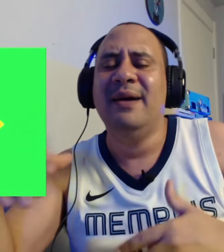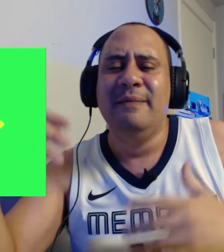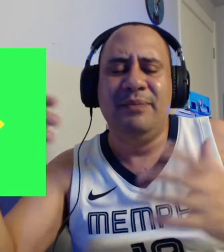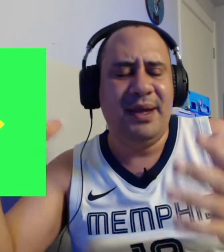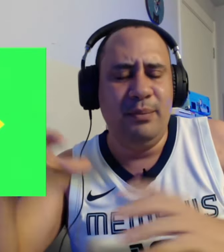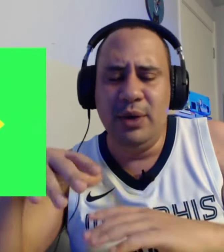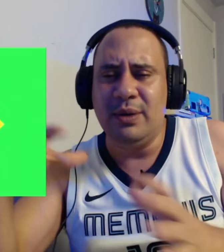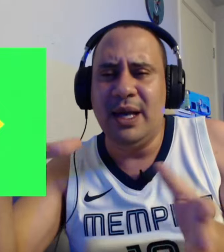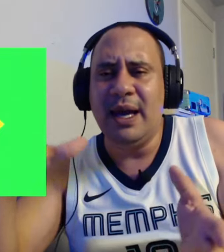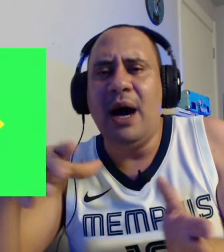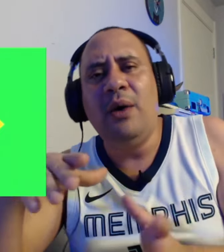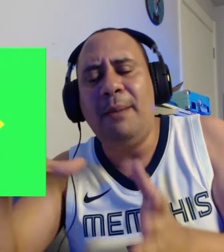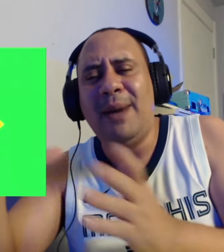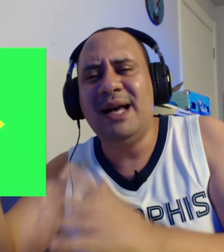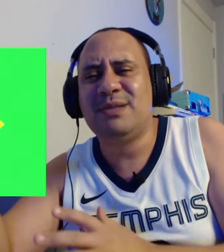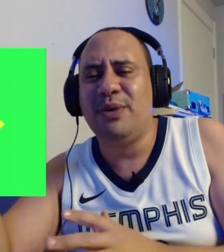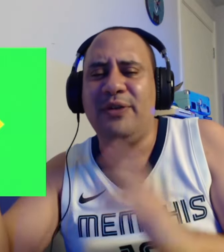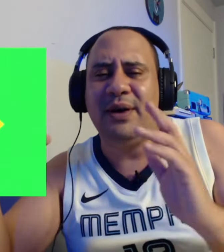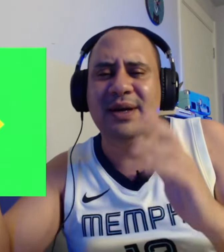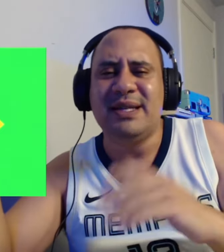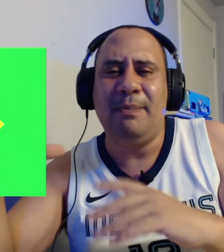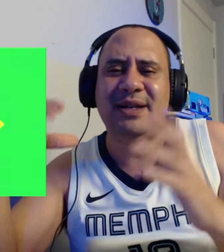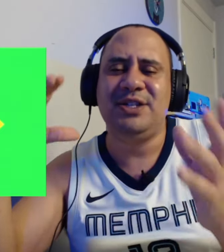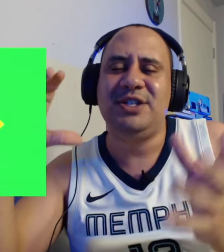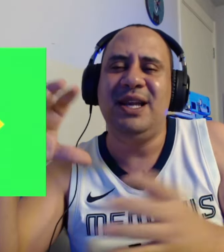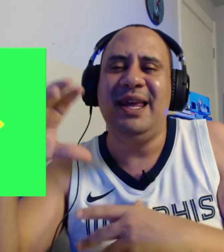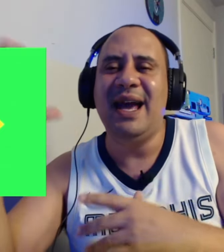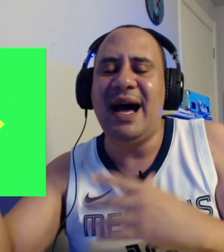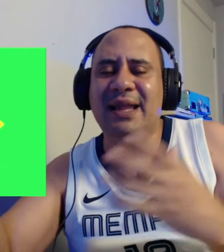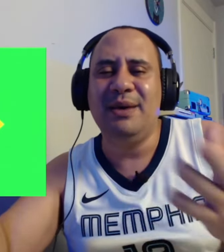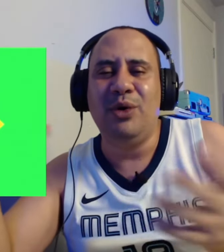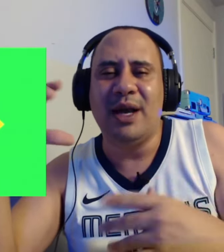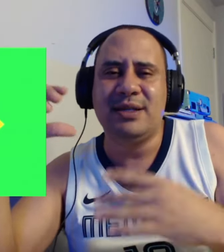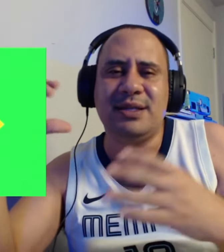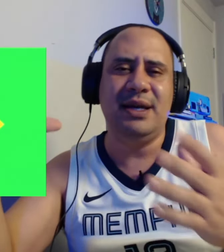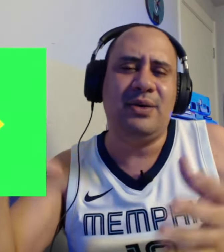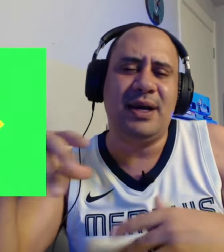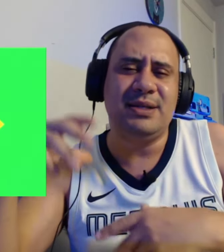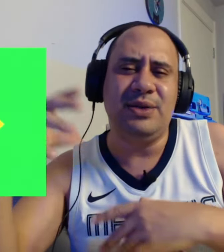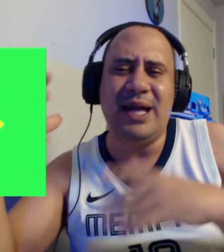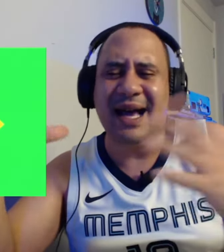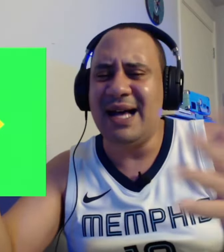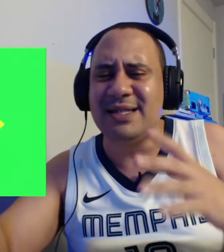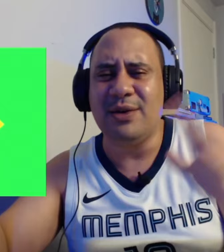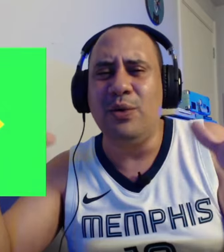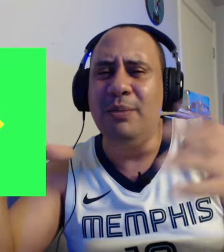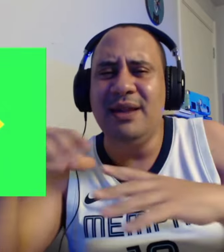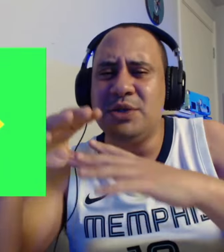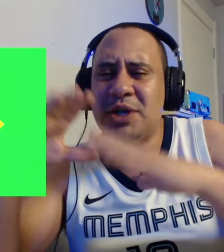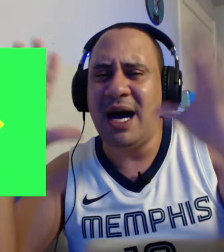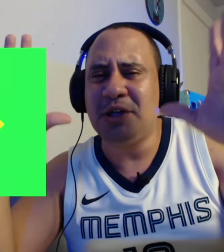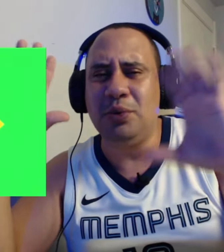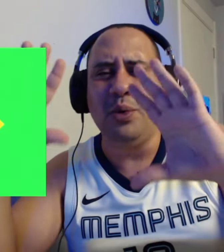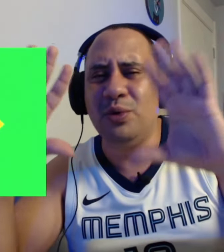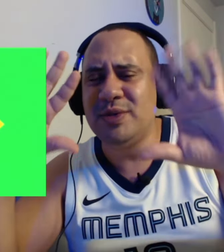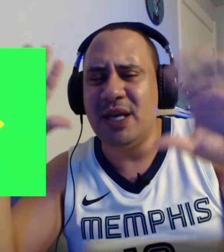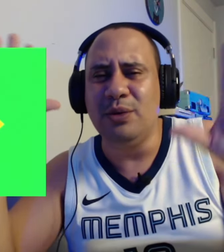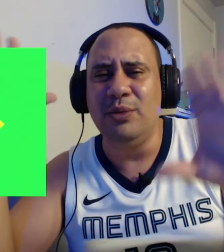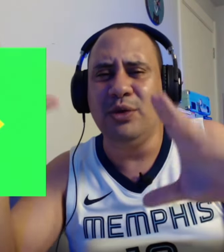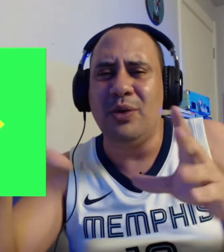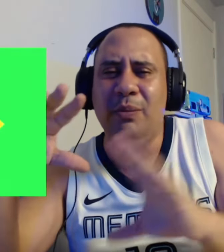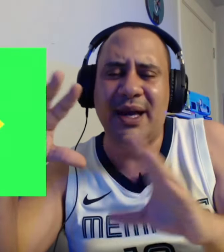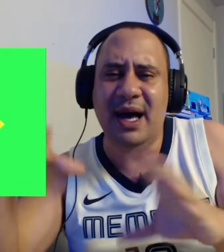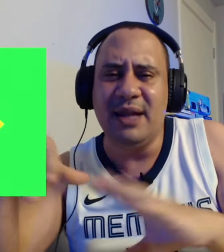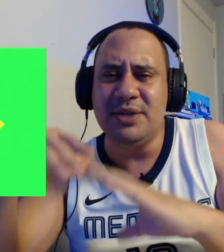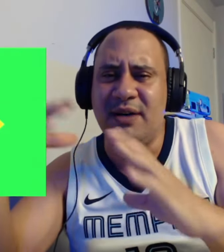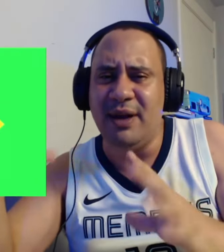cuidar... Muito legal, mas pro final essa parte de ligar a democracia com a questão da casa, comida, eu já acho um conceito